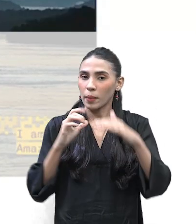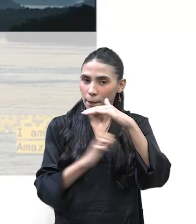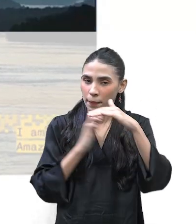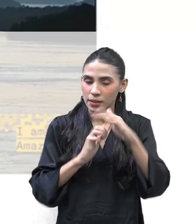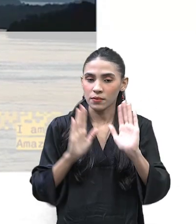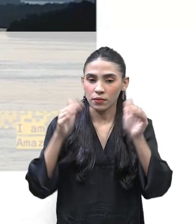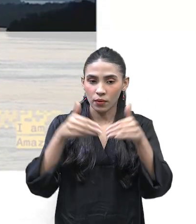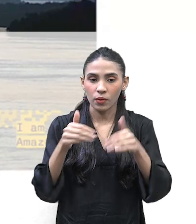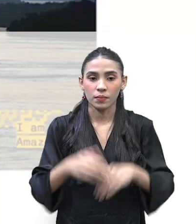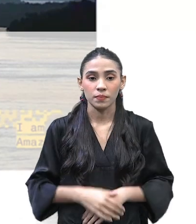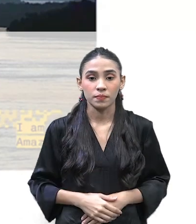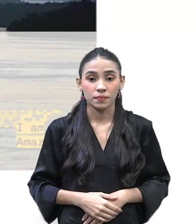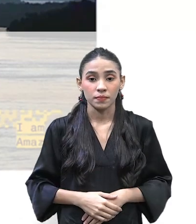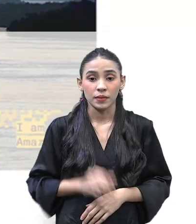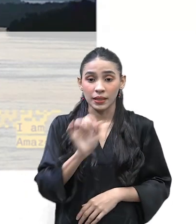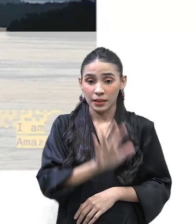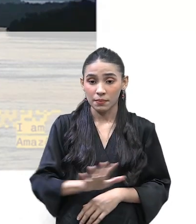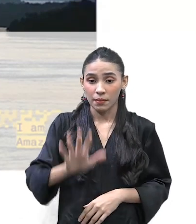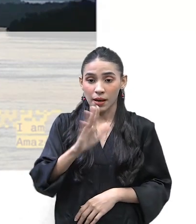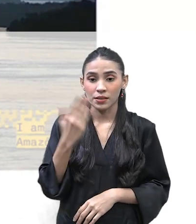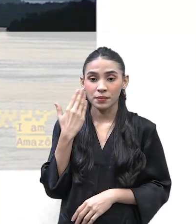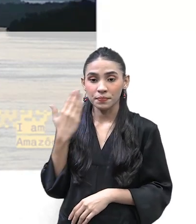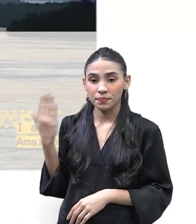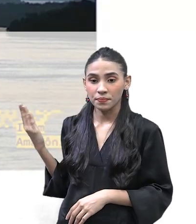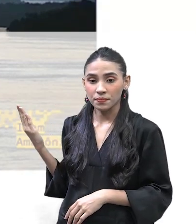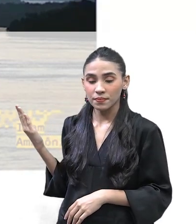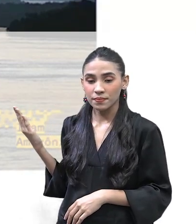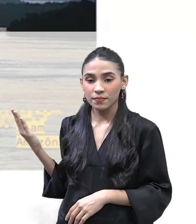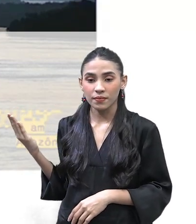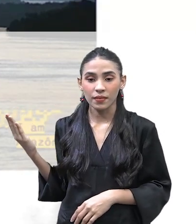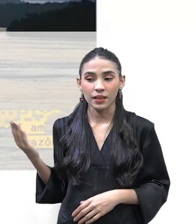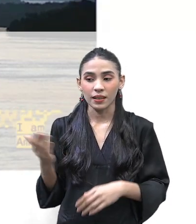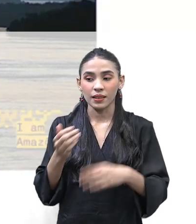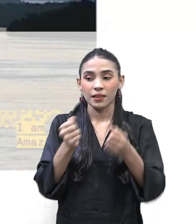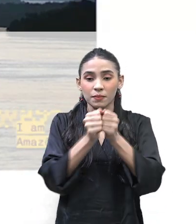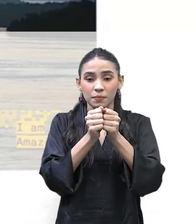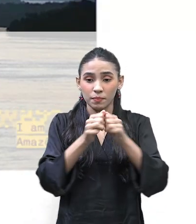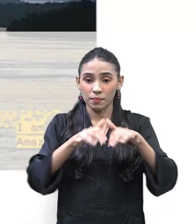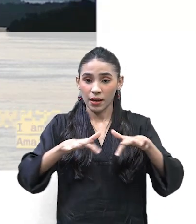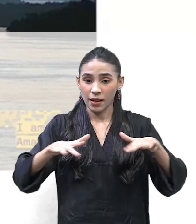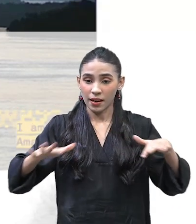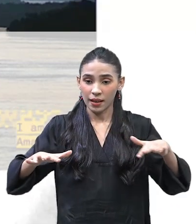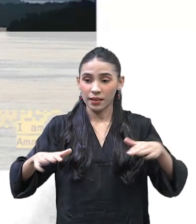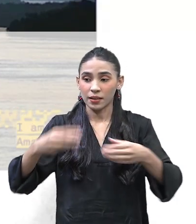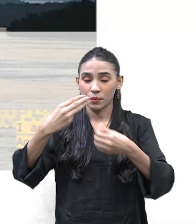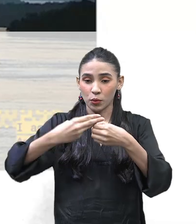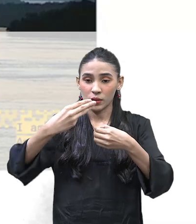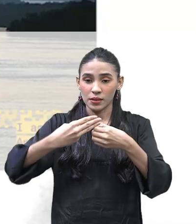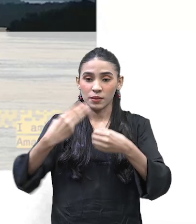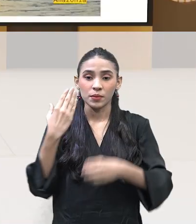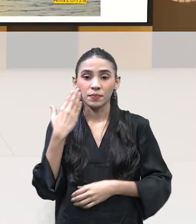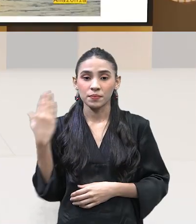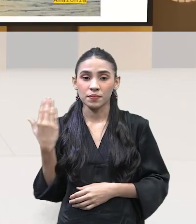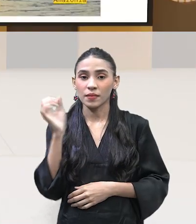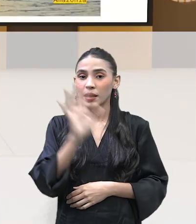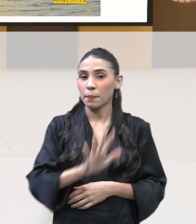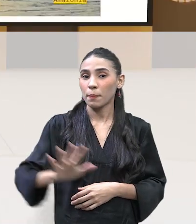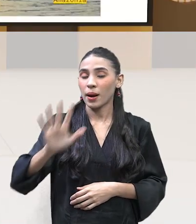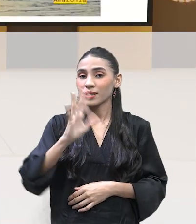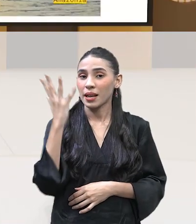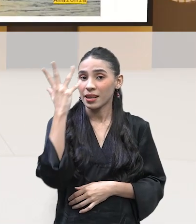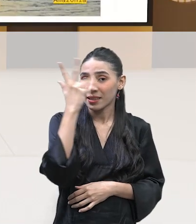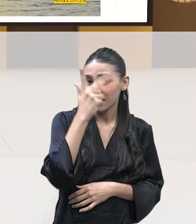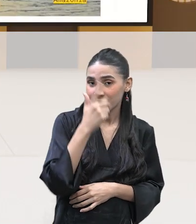estou reconhecendo aqui essa imagem da Bela Adormecida lá de São Gabriel da Cachoeira, como vocês podem observar. Uma imagem linda,